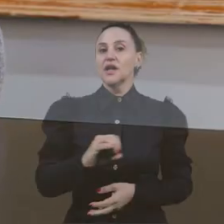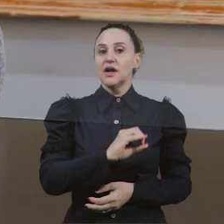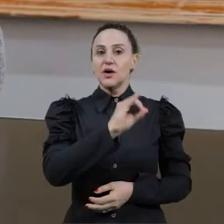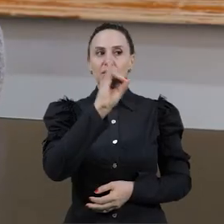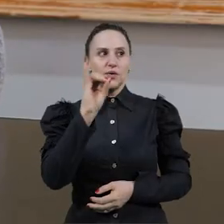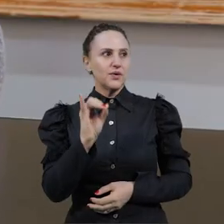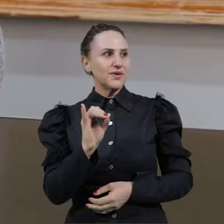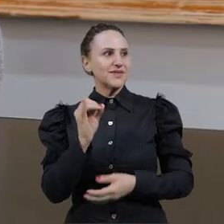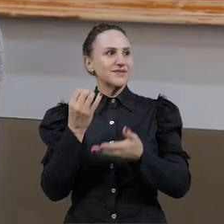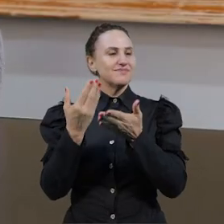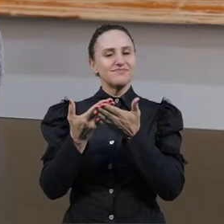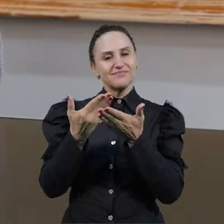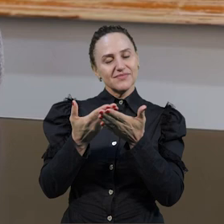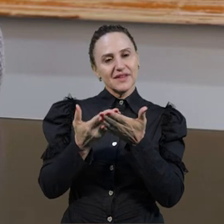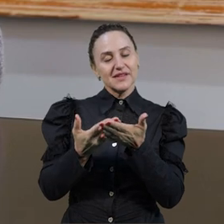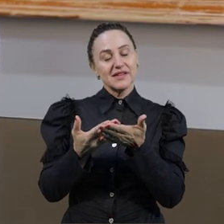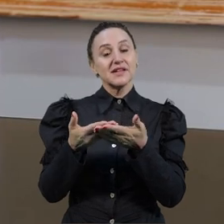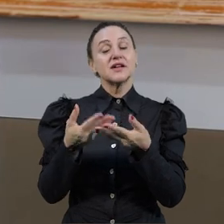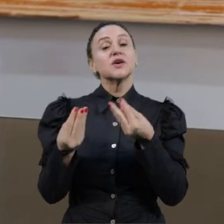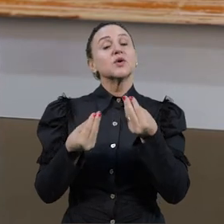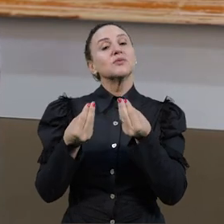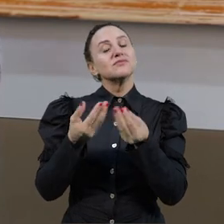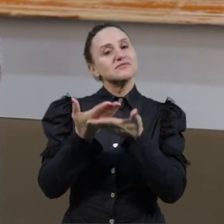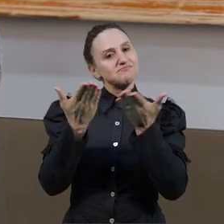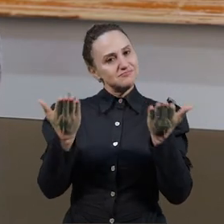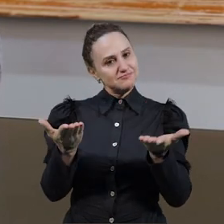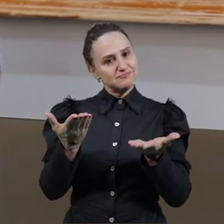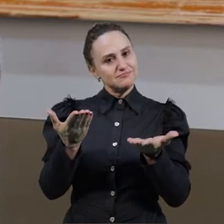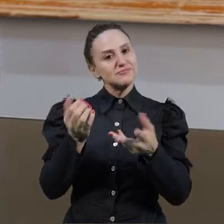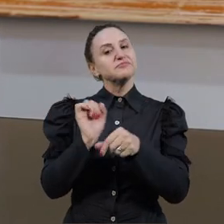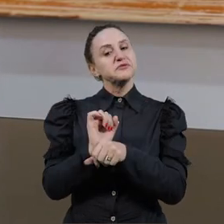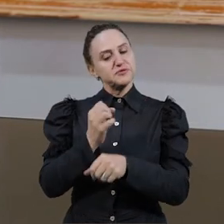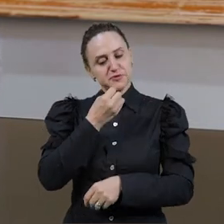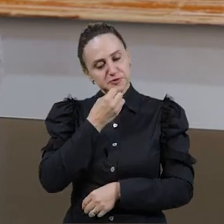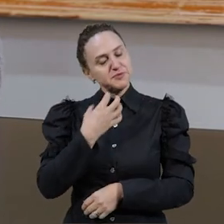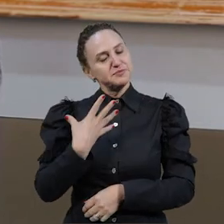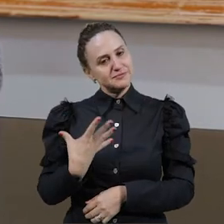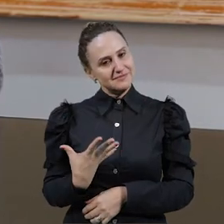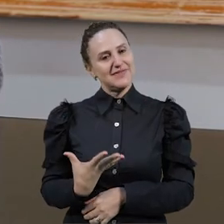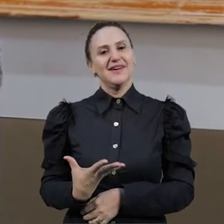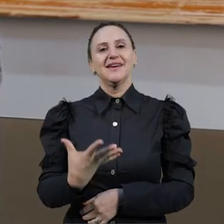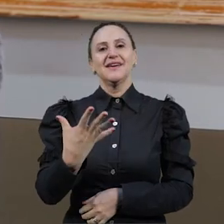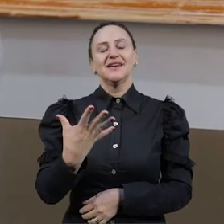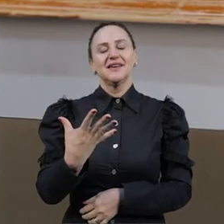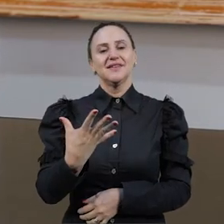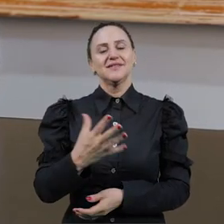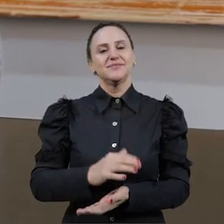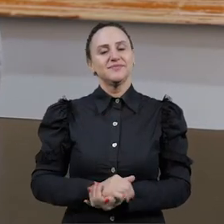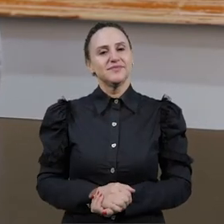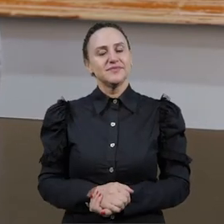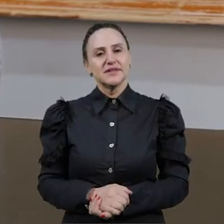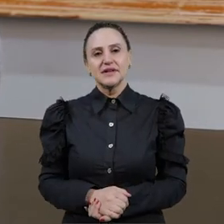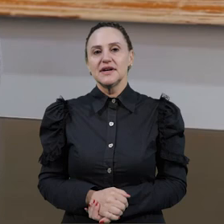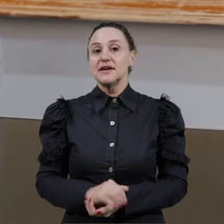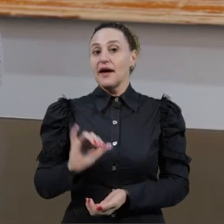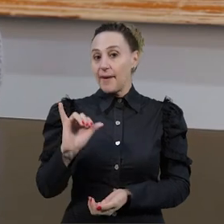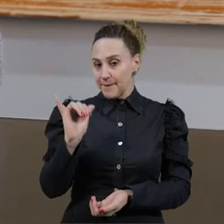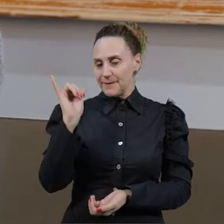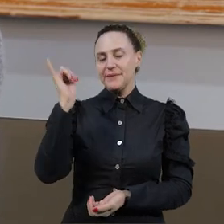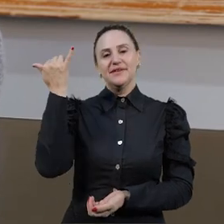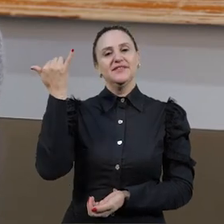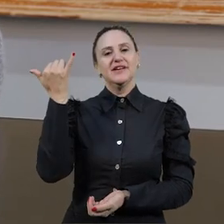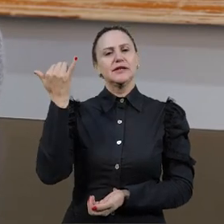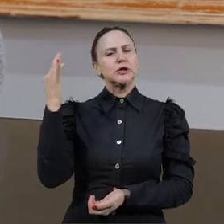Olá estudantes Como estão Espero que estejam todos bem né e intensamente aproveitando